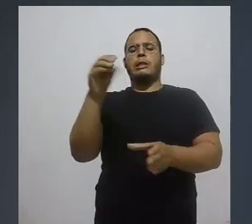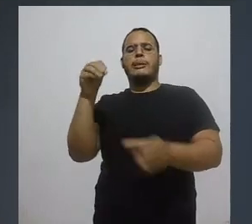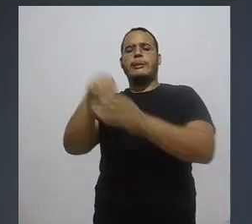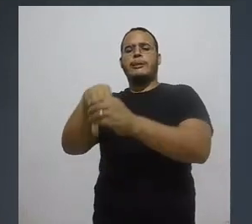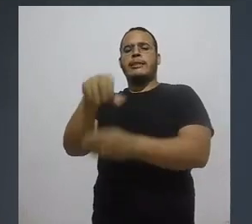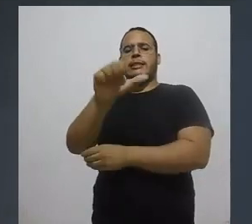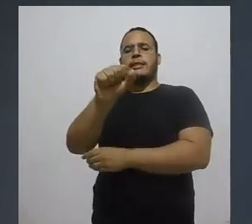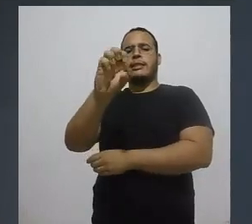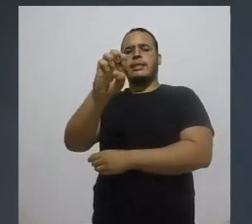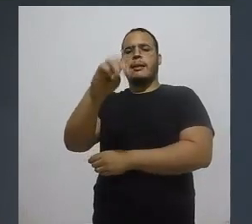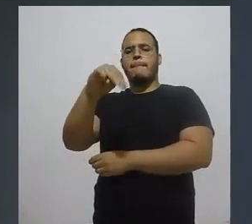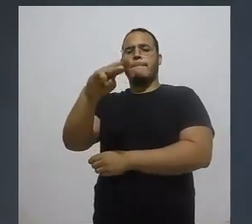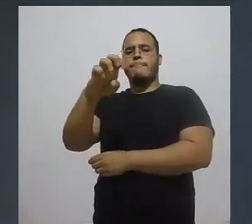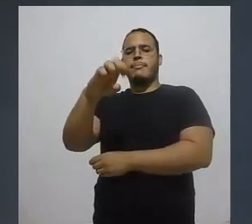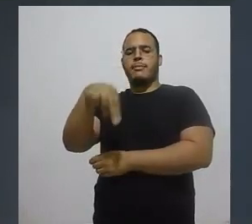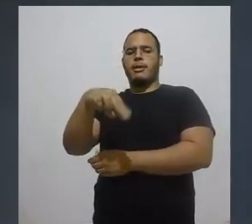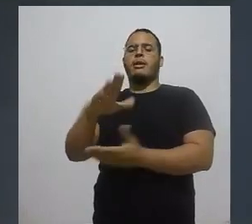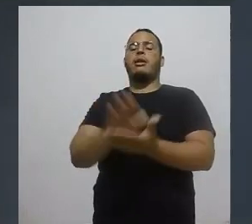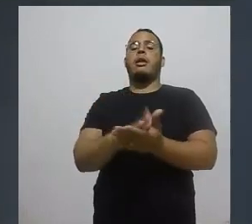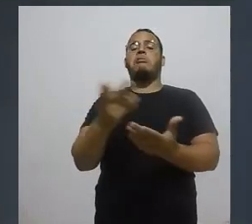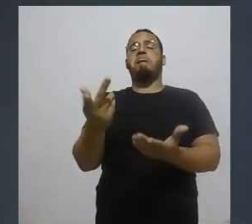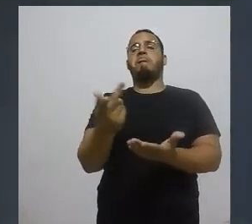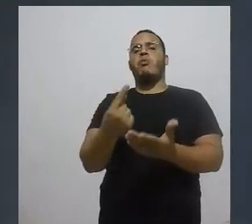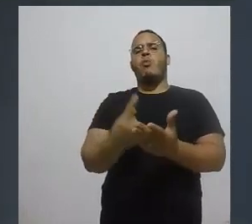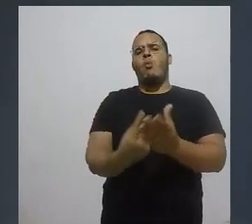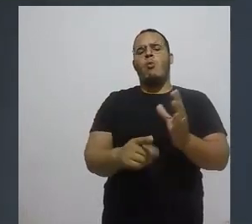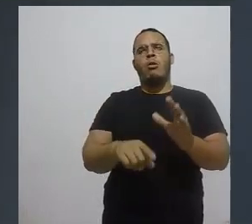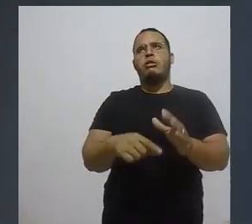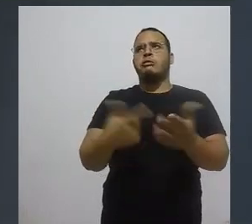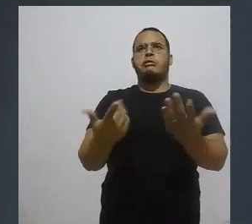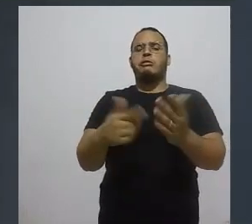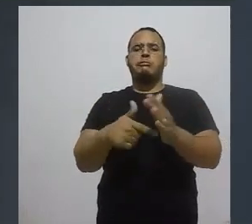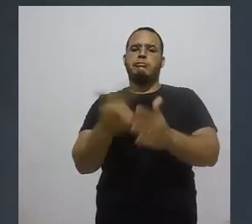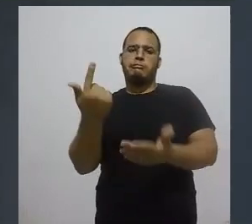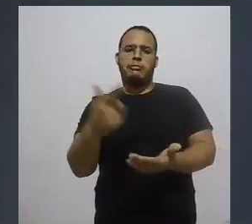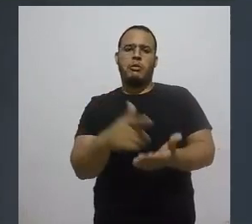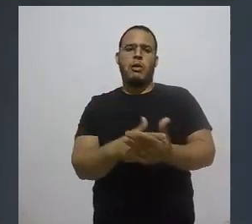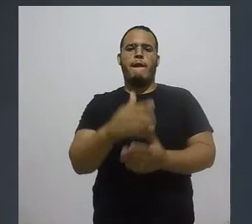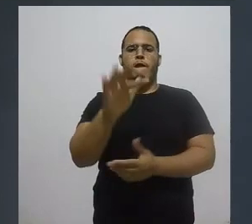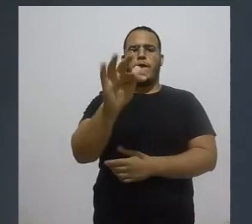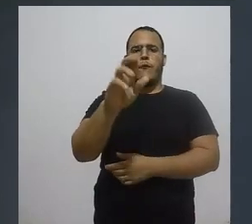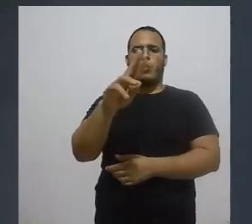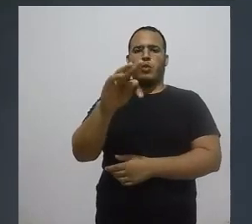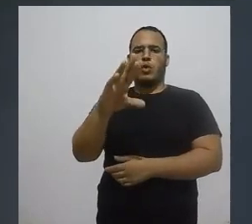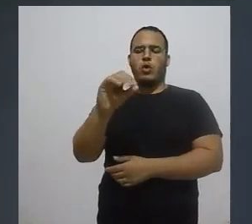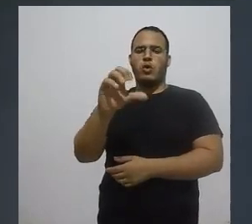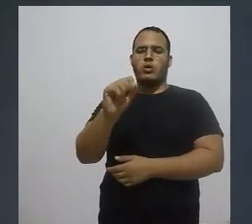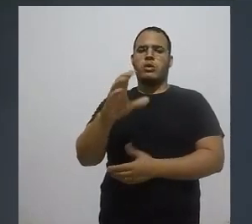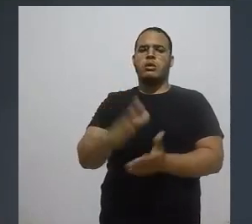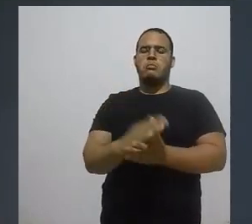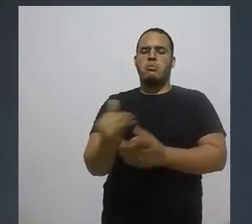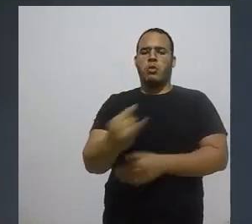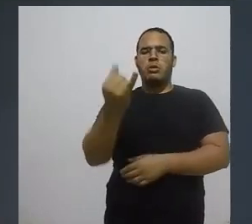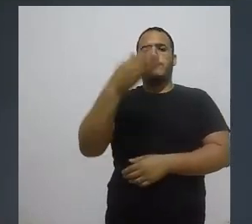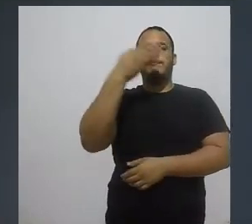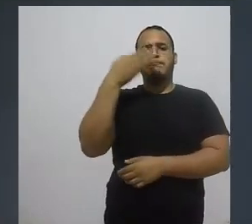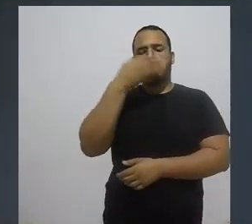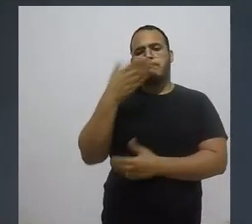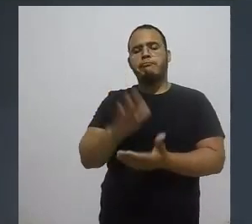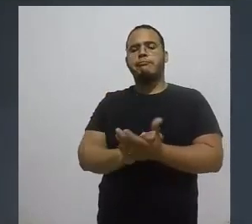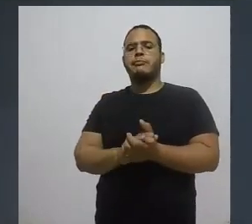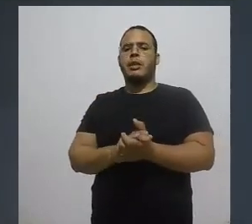produções, né? Uma dessas soluções produzidas aí por essa vesícula é a frutose, que é um tipo de açúcar que vai servir